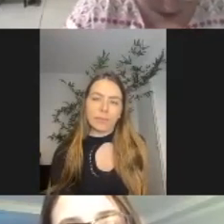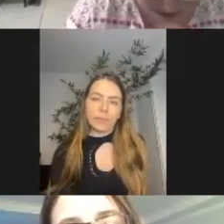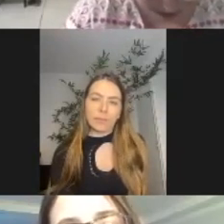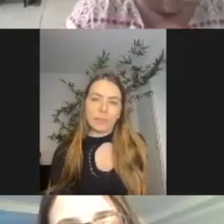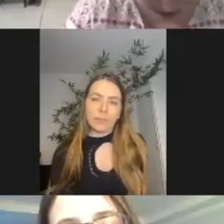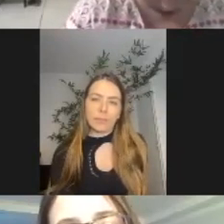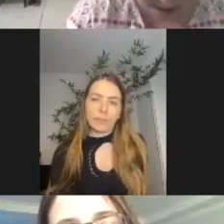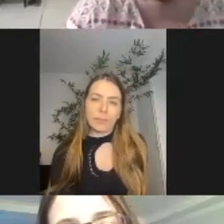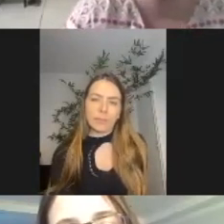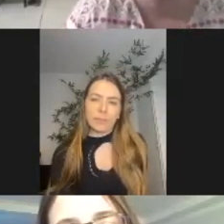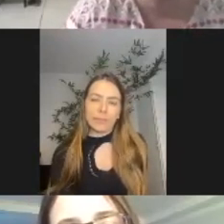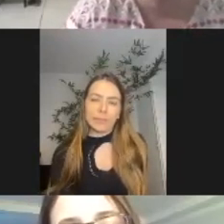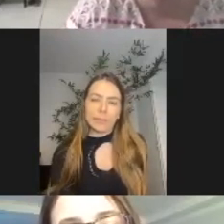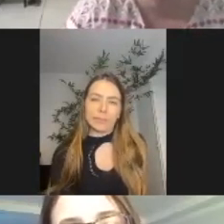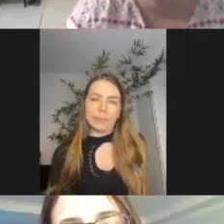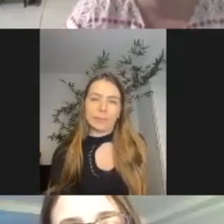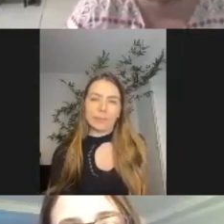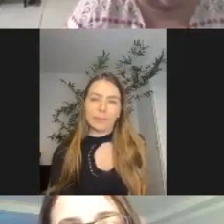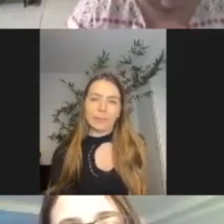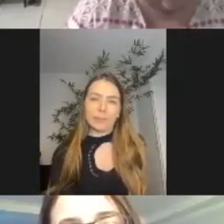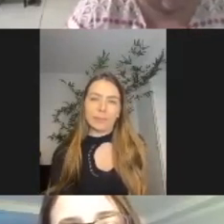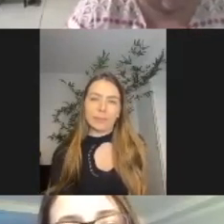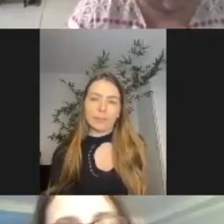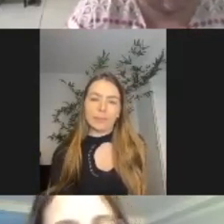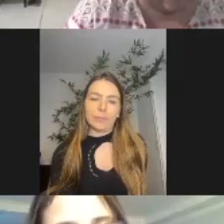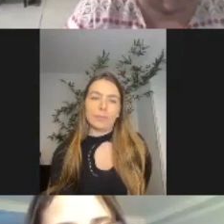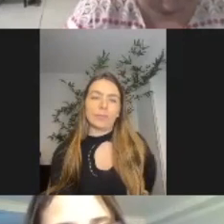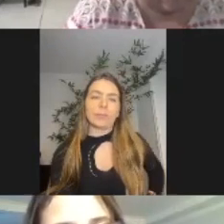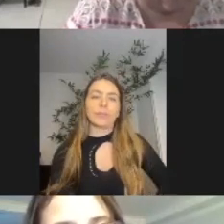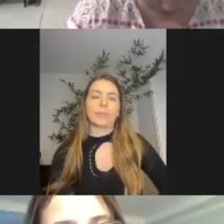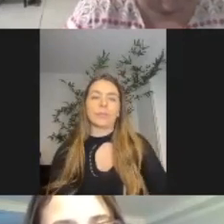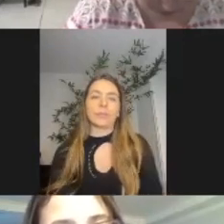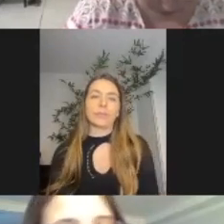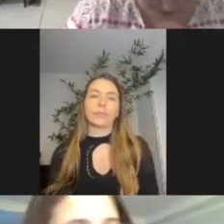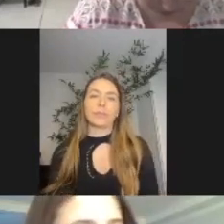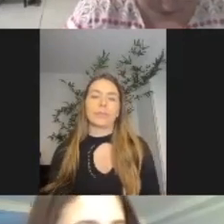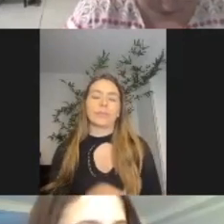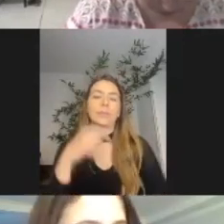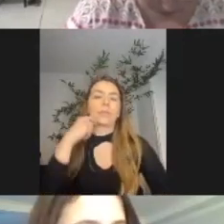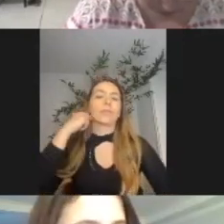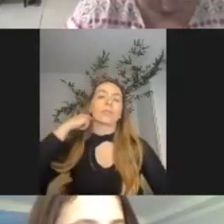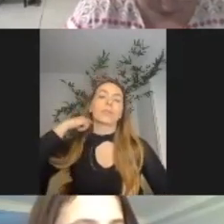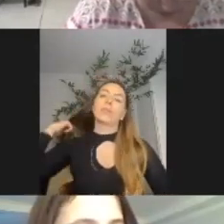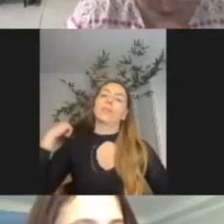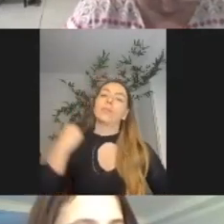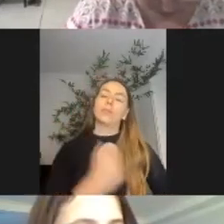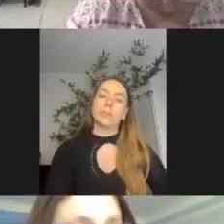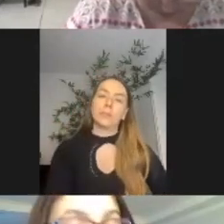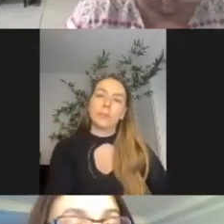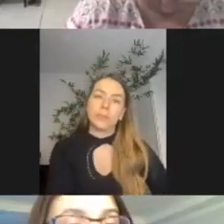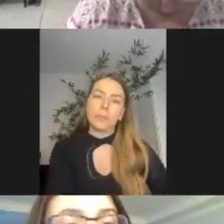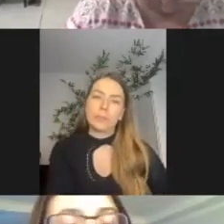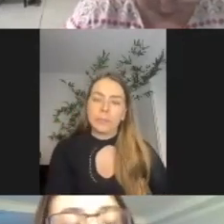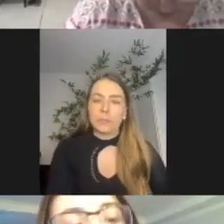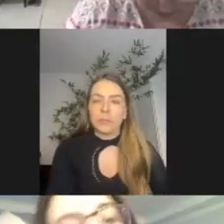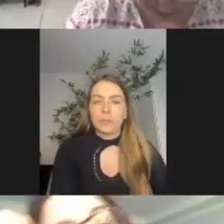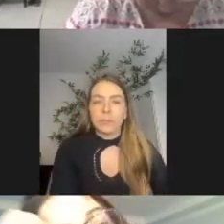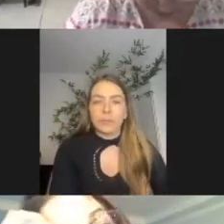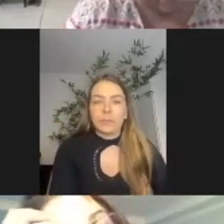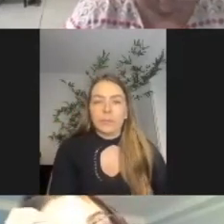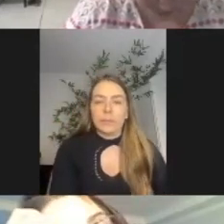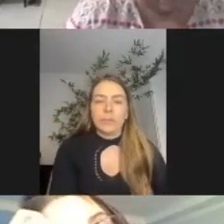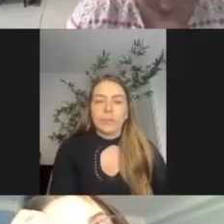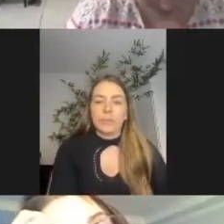pessoa, durante a semana inteira, ela come arroz, feijão, ela vai no McDonald's no final de semana, ela